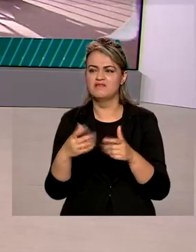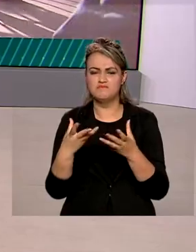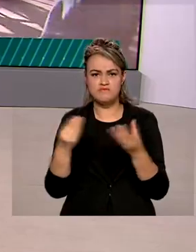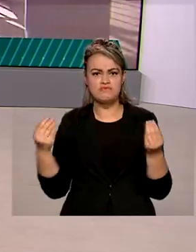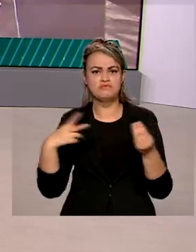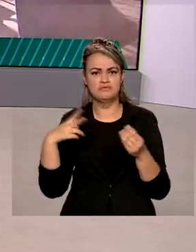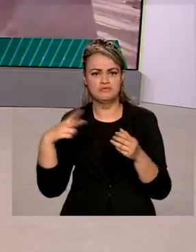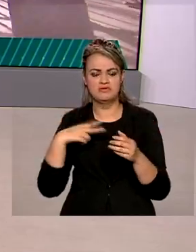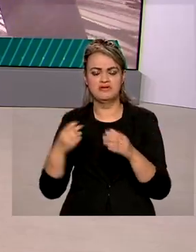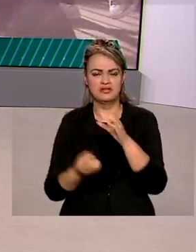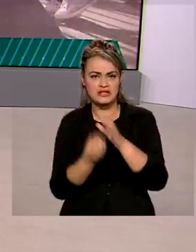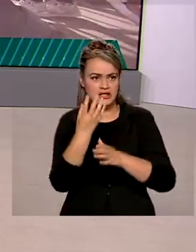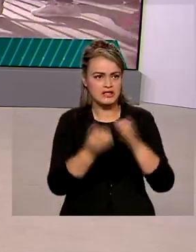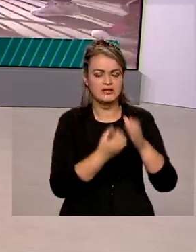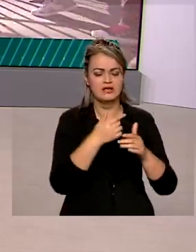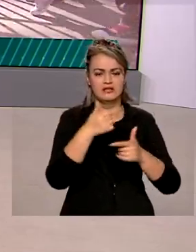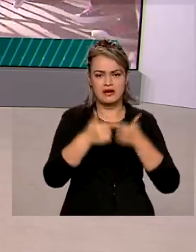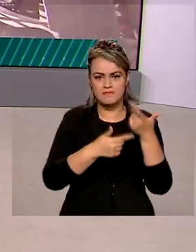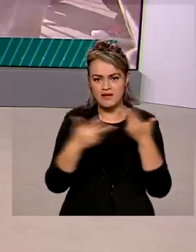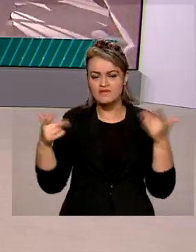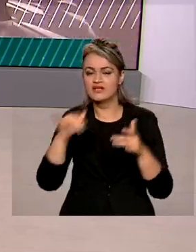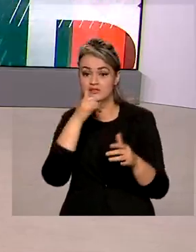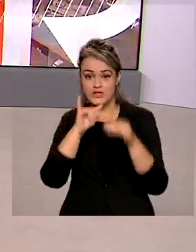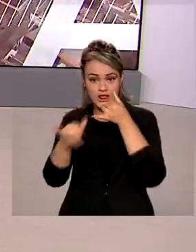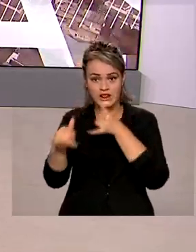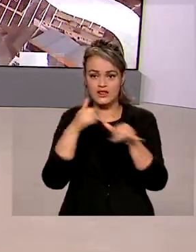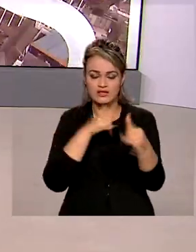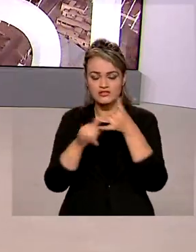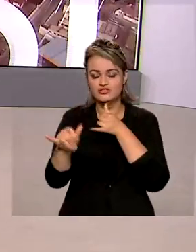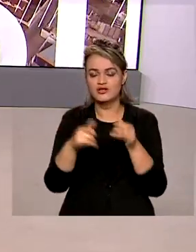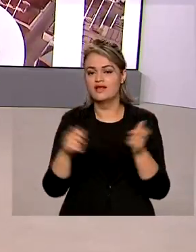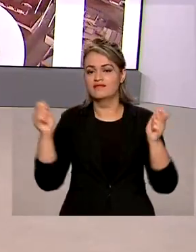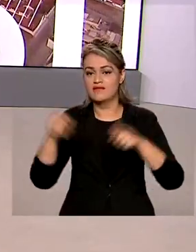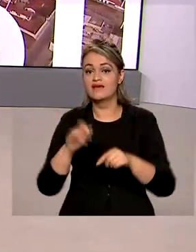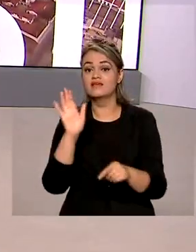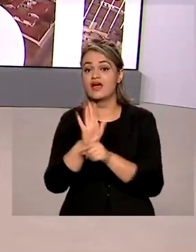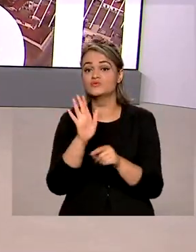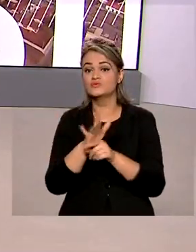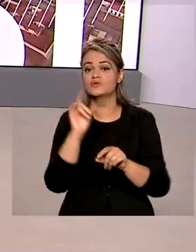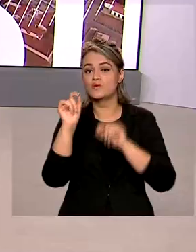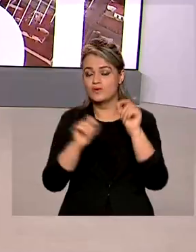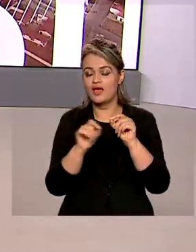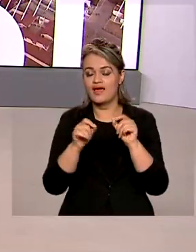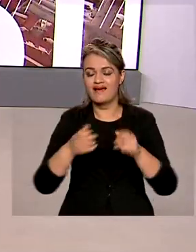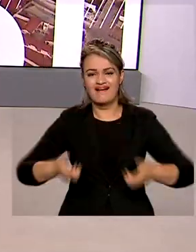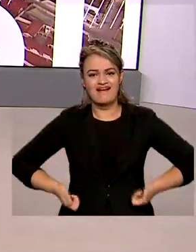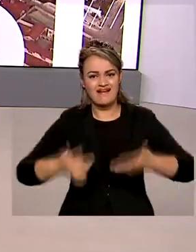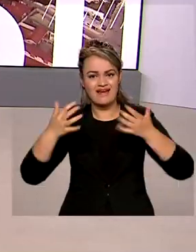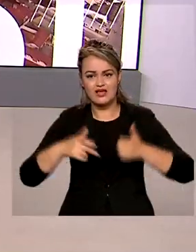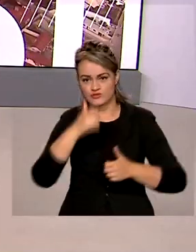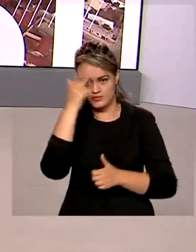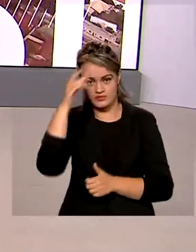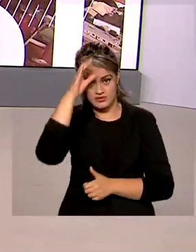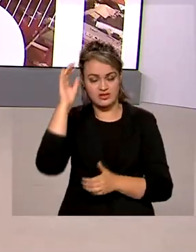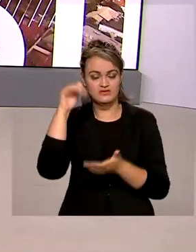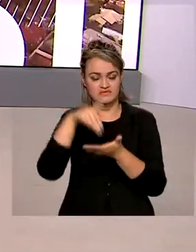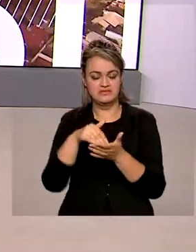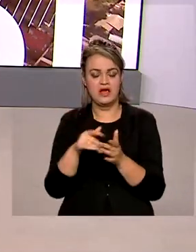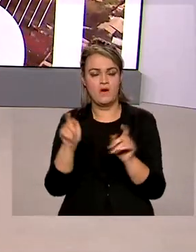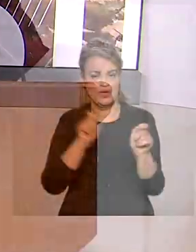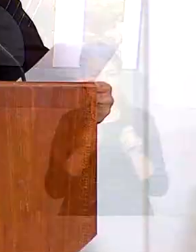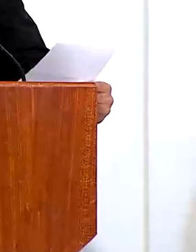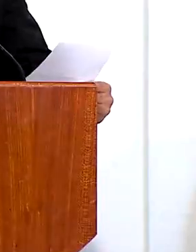privados em geração e transmissão de energia elétrica, o que deve permitir a redução de custos para o consumidor final.